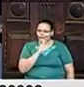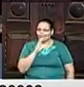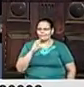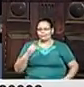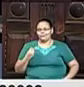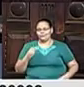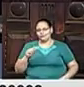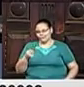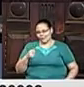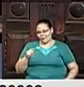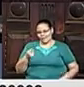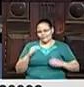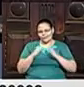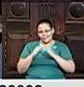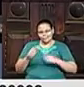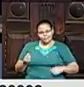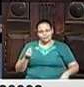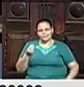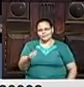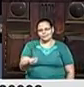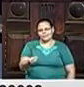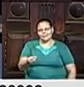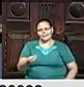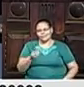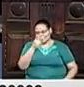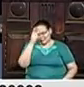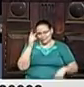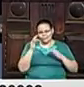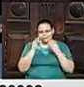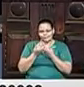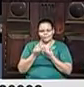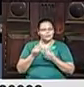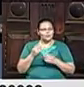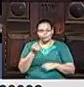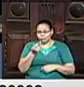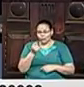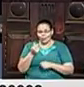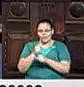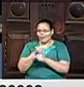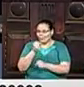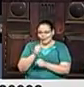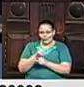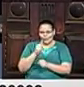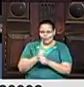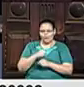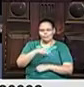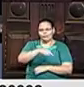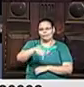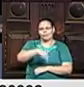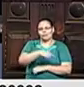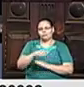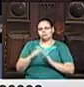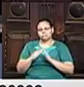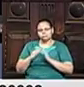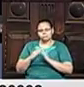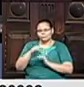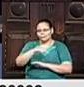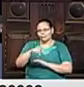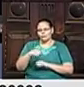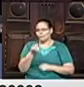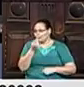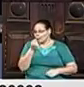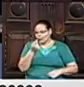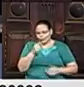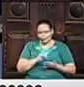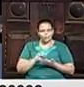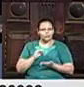a entrega das chaves, porque faltam poucas obras no entorno. E, em